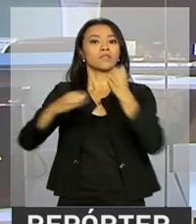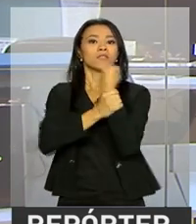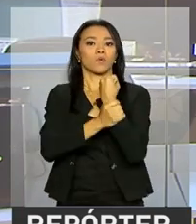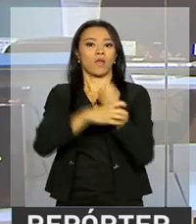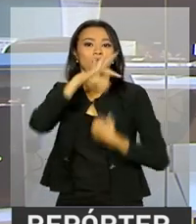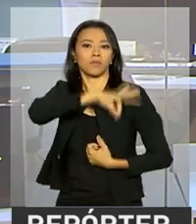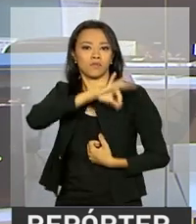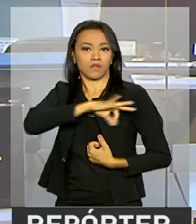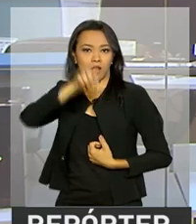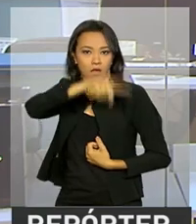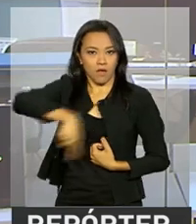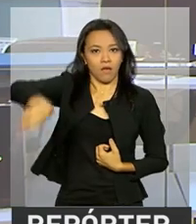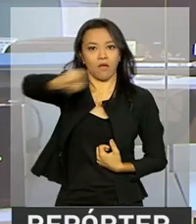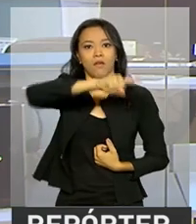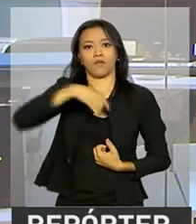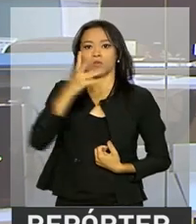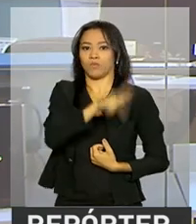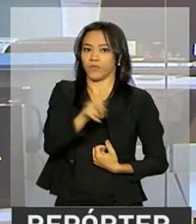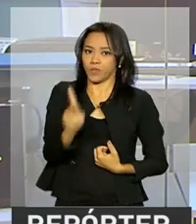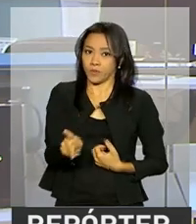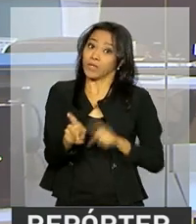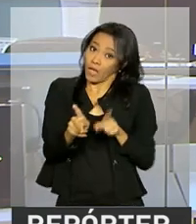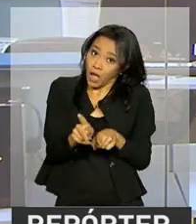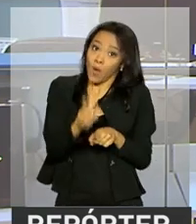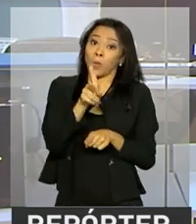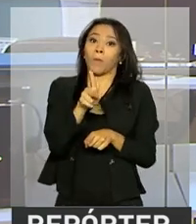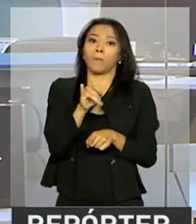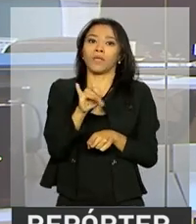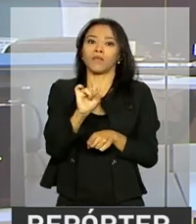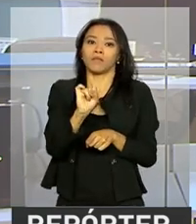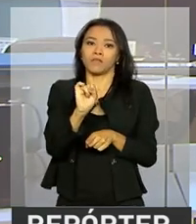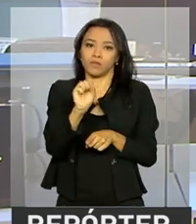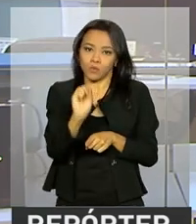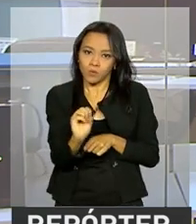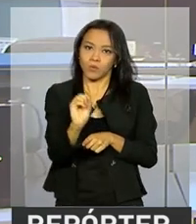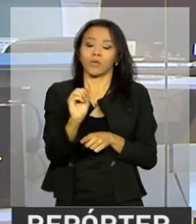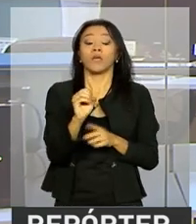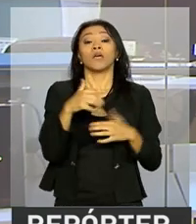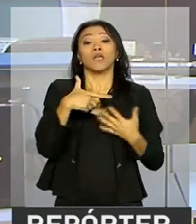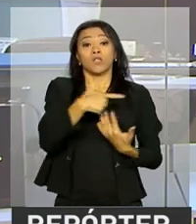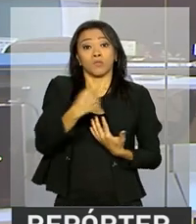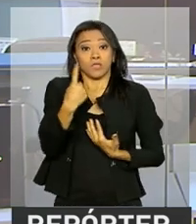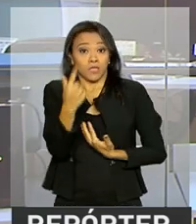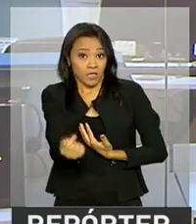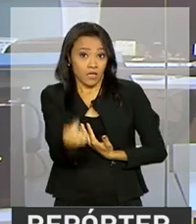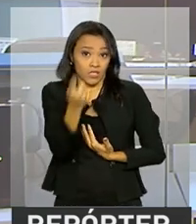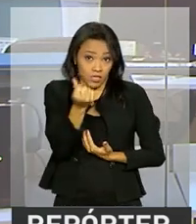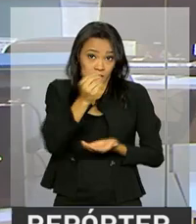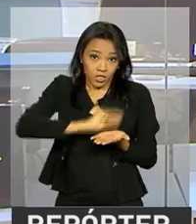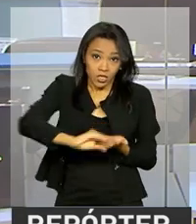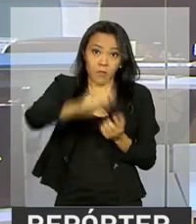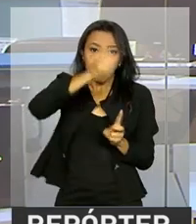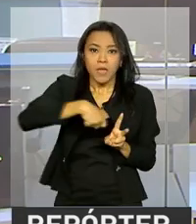professores e outra novidade a partir de 2017 o dinheiro vai ser repassado